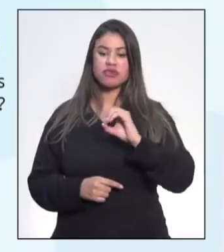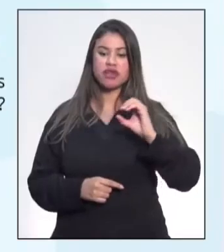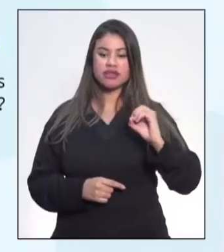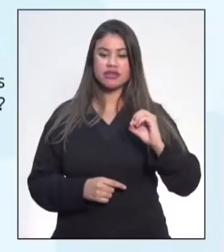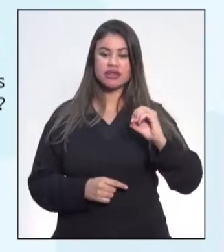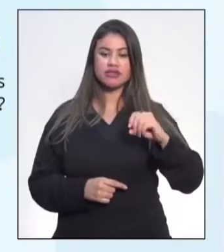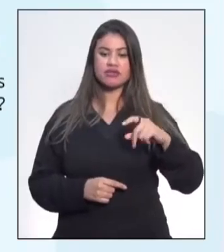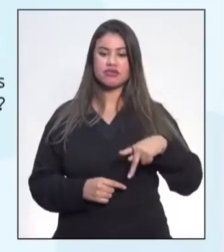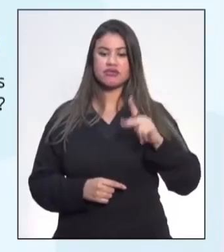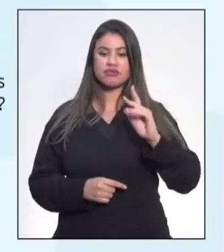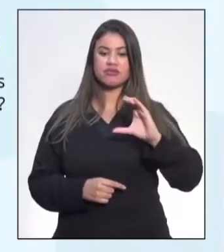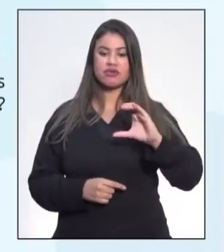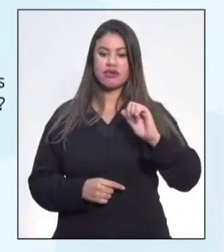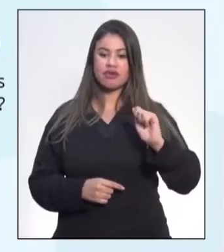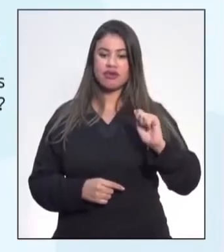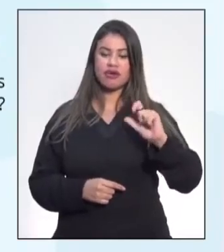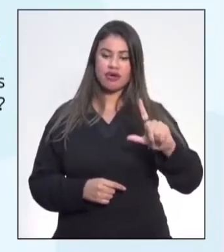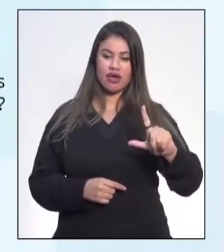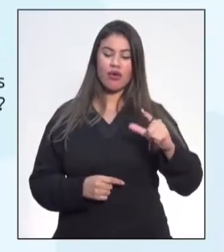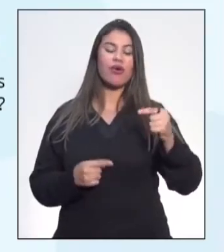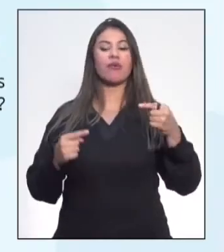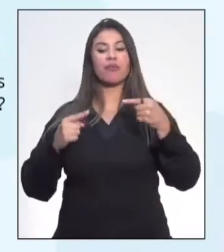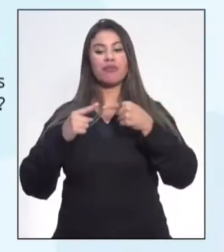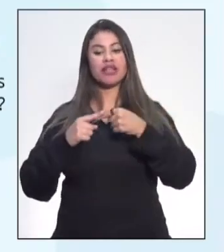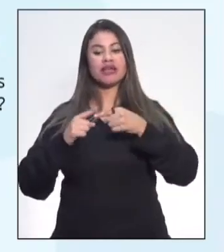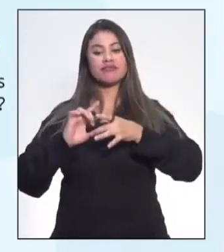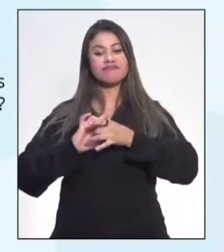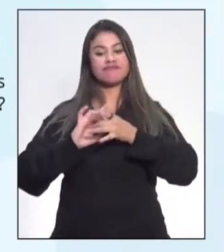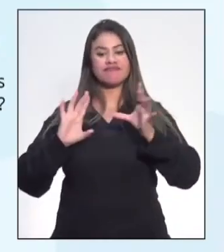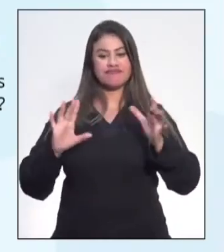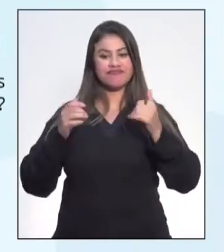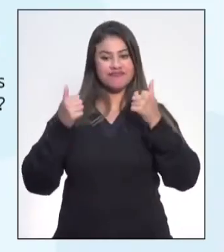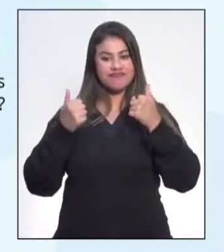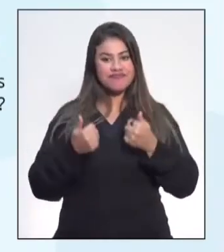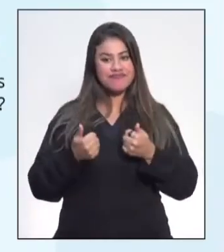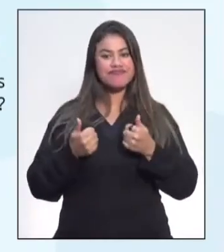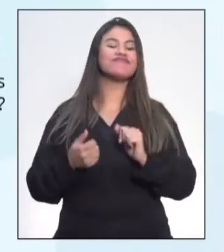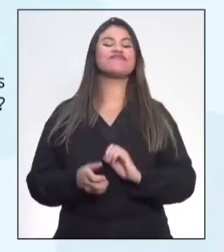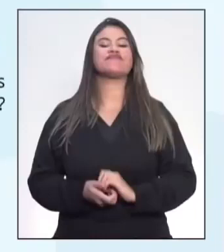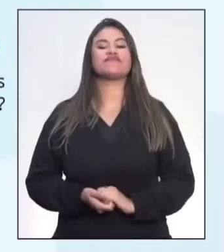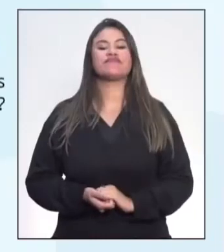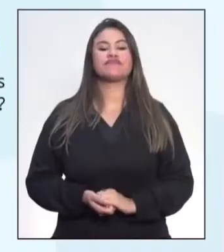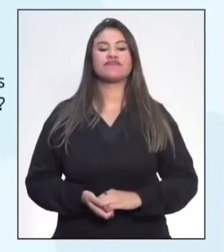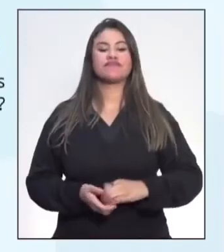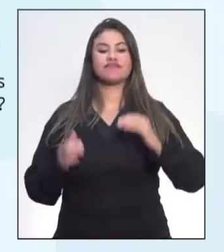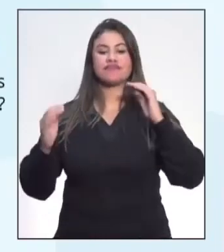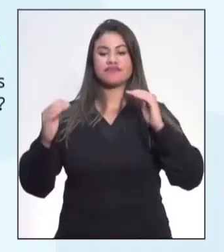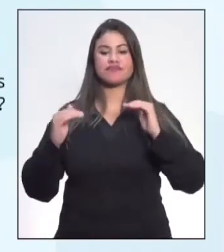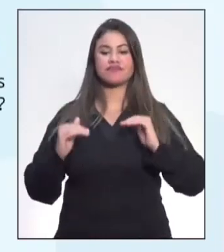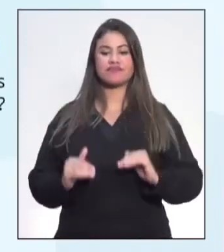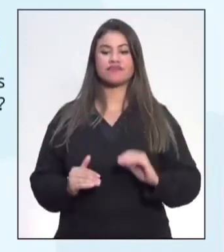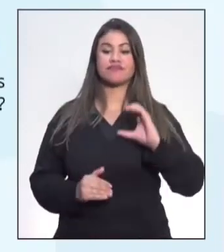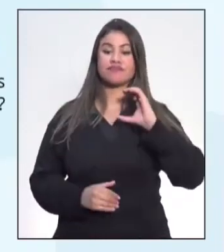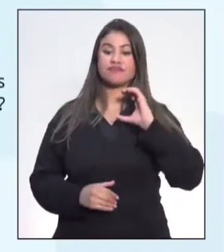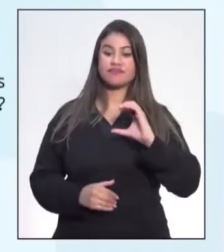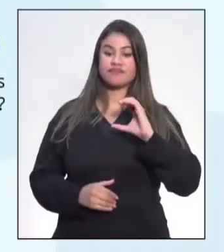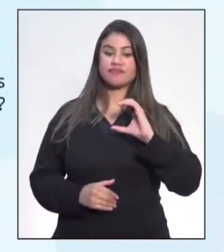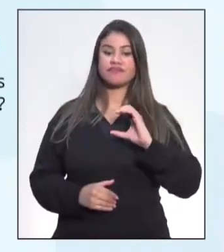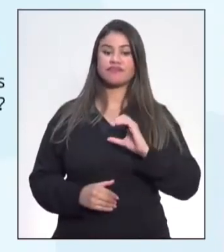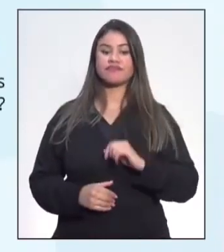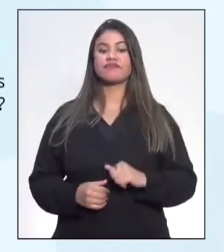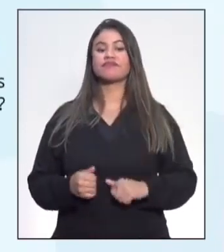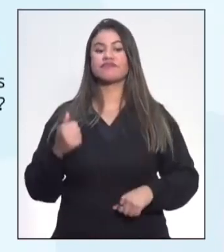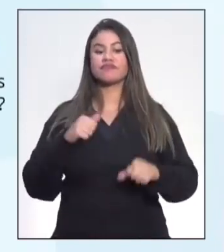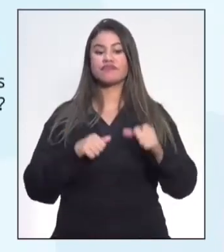liberando 700 quilocaloria de energia, perfeito? Agora, o item C. Analise os valores de